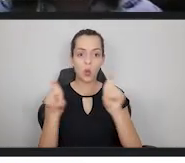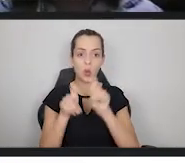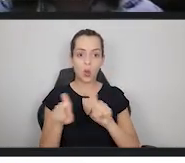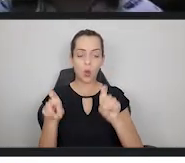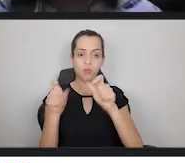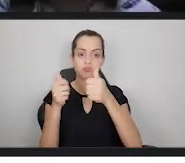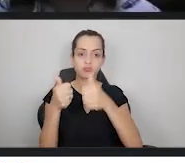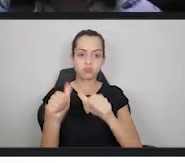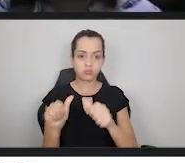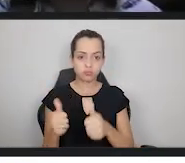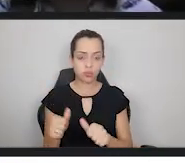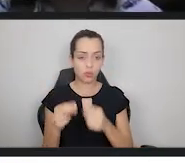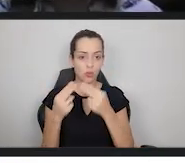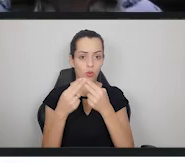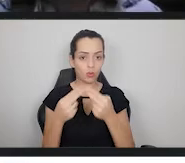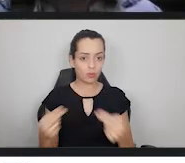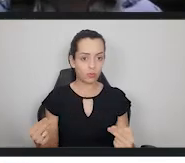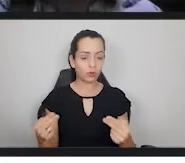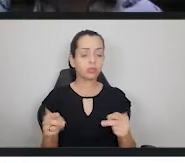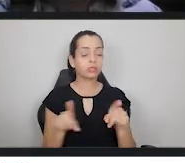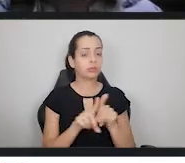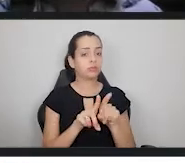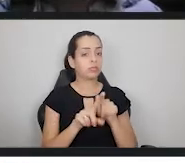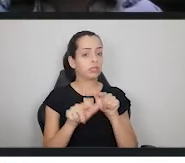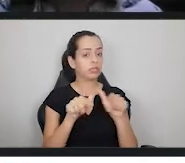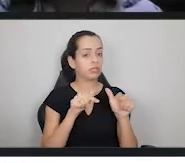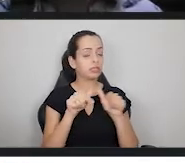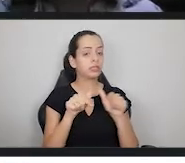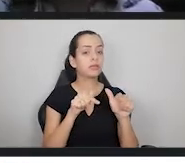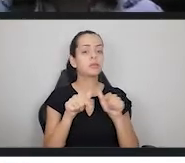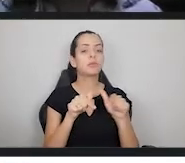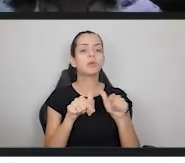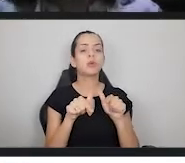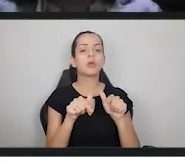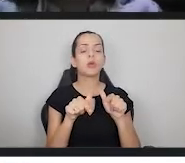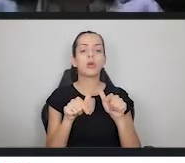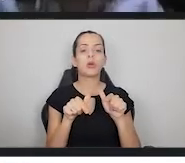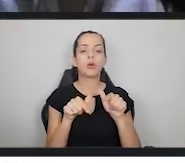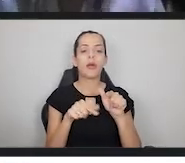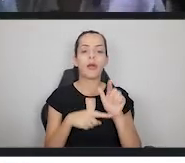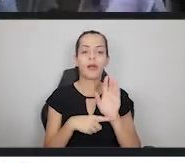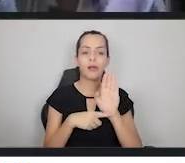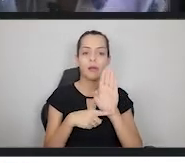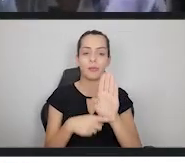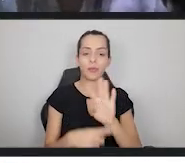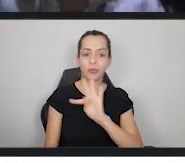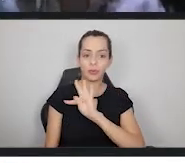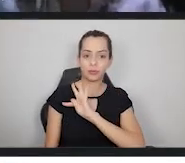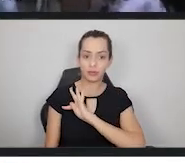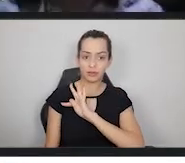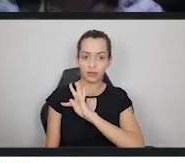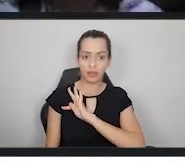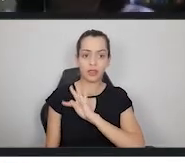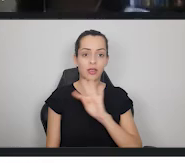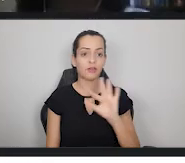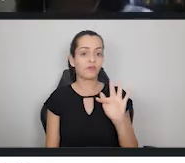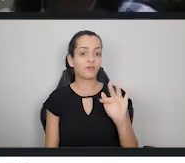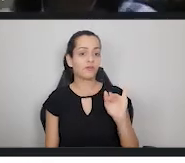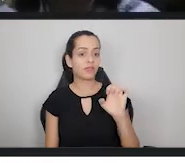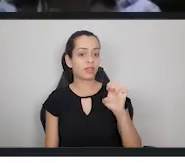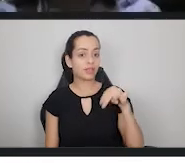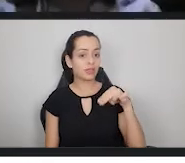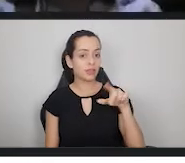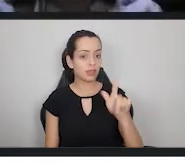instrutora técnica no sistema FIENG-SENAI Montes Claros e como professora universitária nas faculdades Santo Agostinho